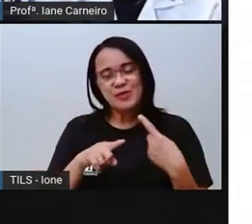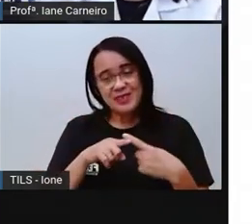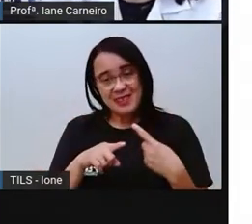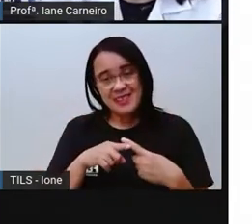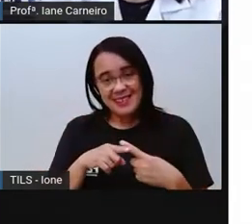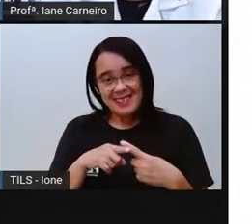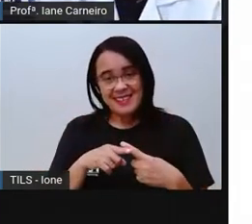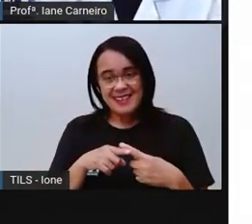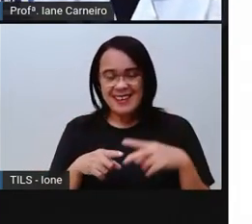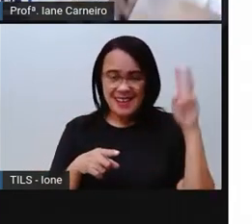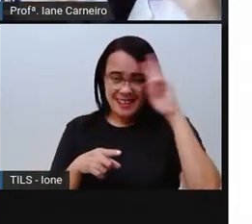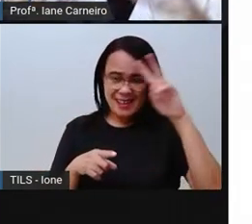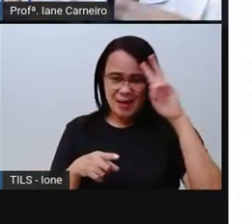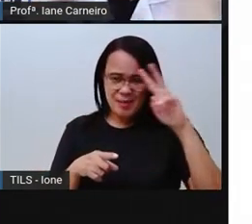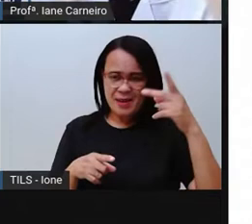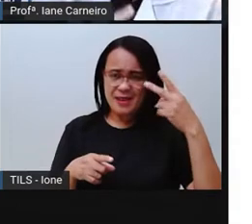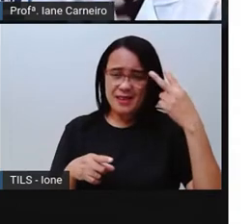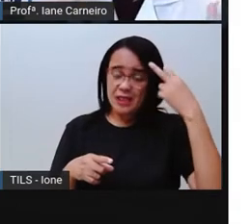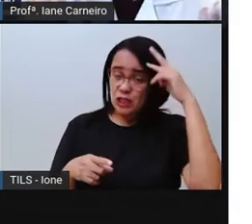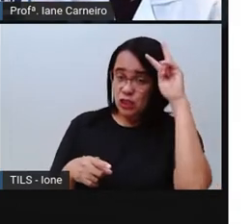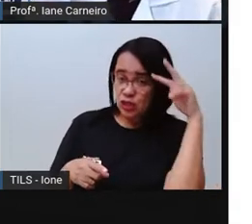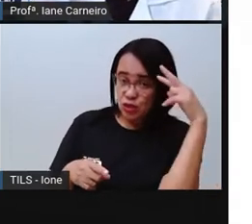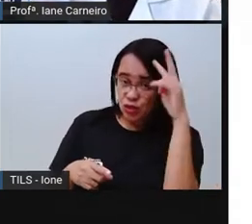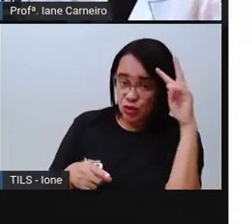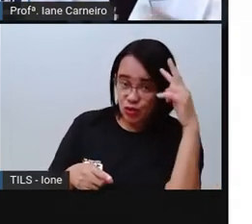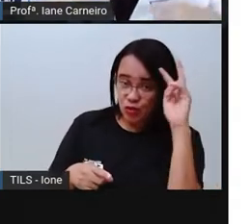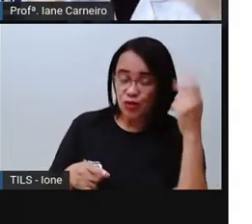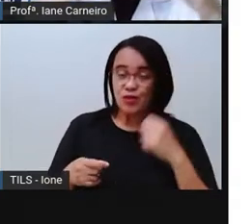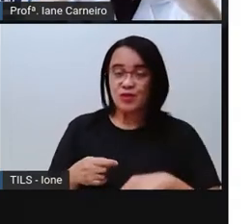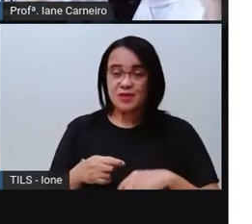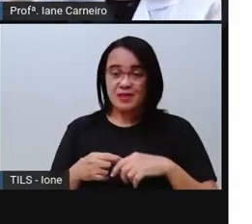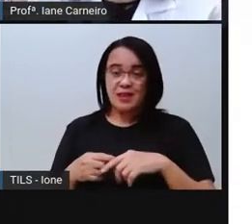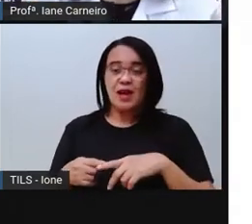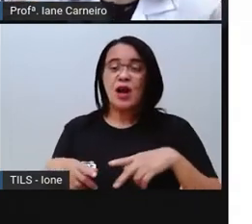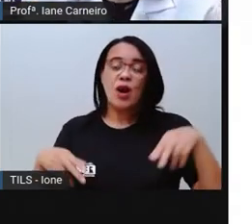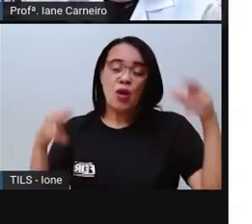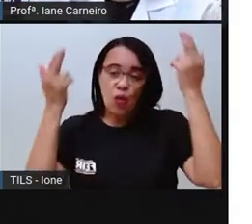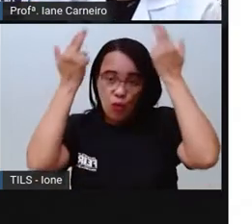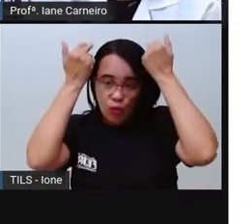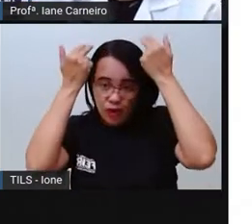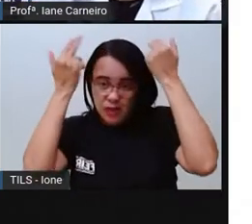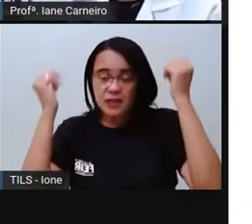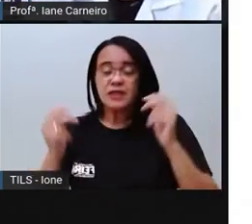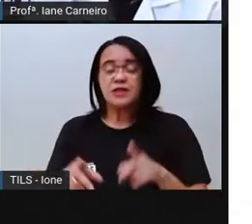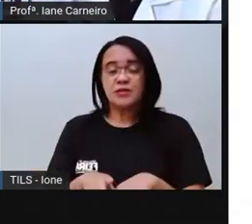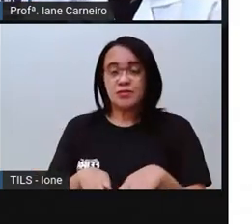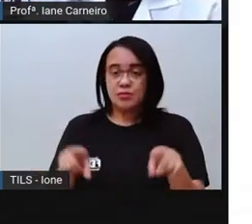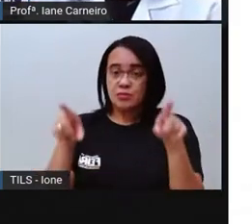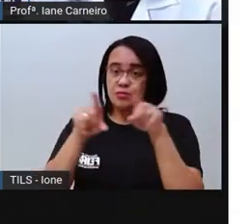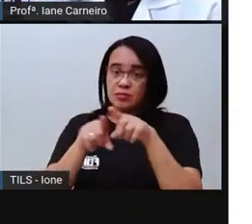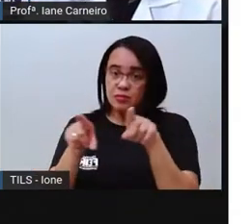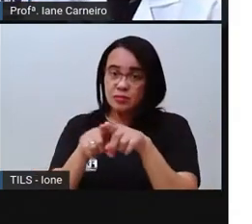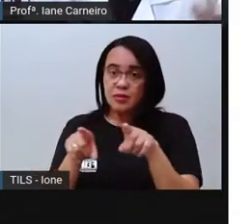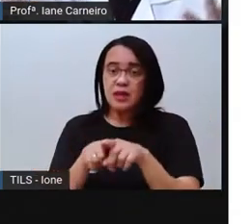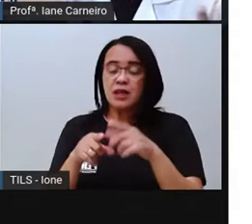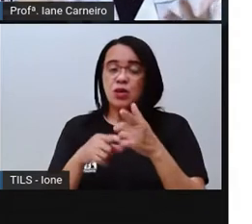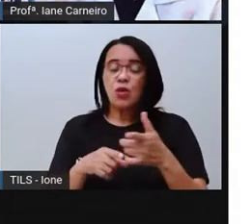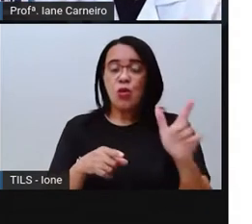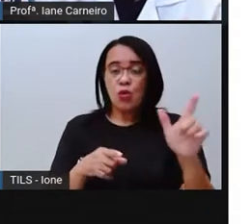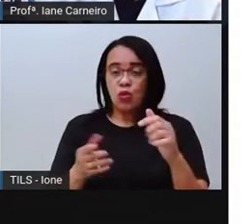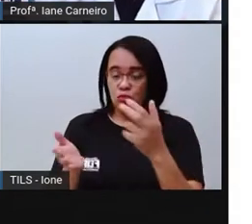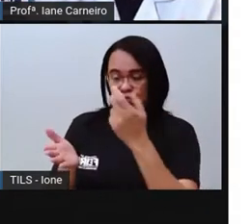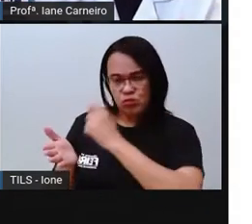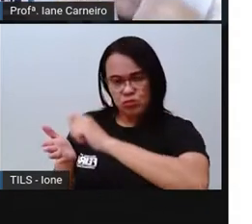sabia esperar, né? De Marcelo, Marmelo e Martelo, que tinham vários textos escritos nele. Esse livro aqui de